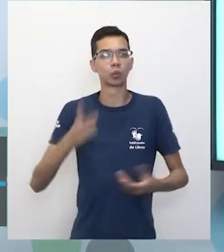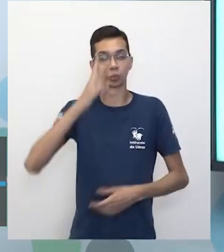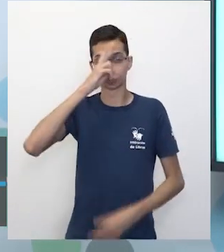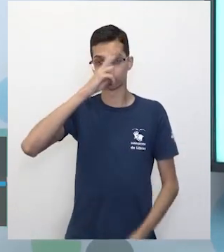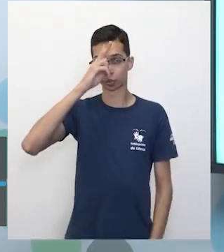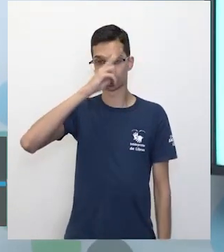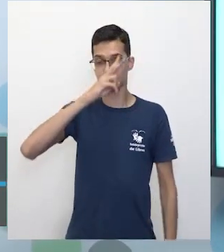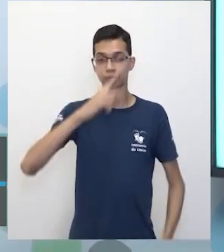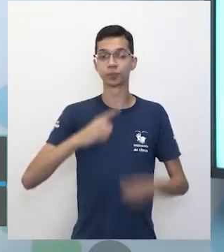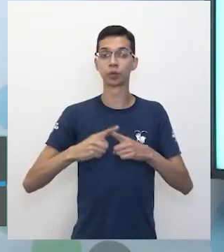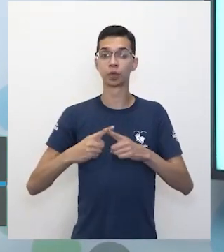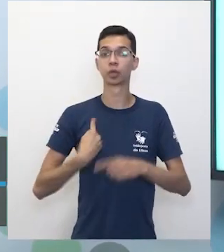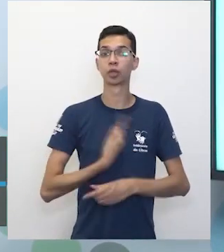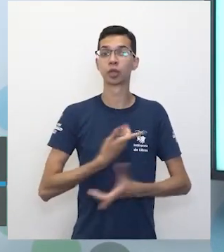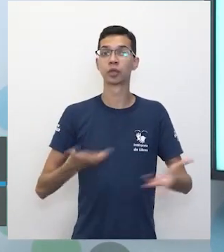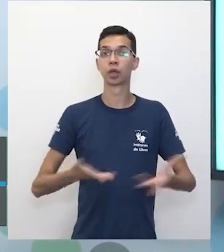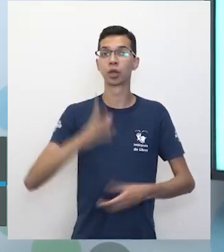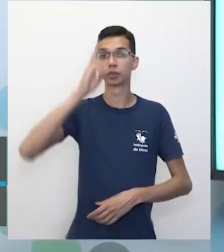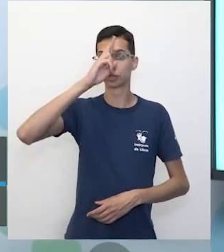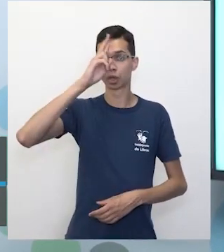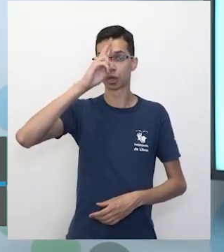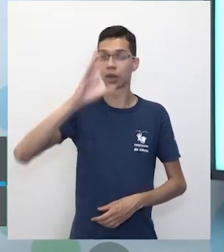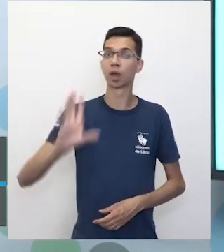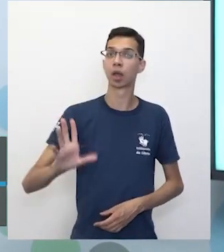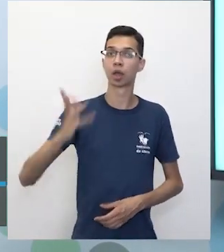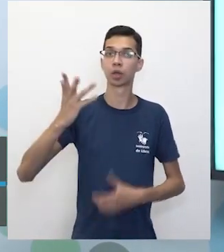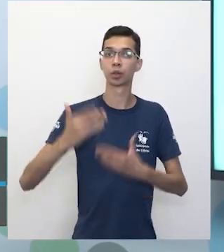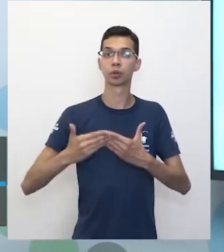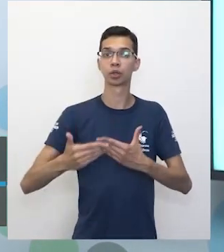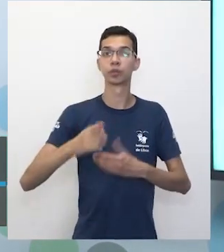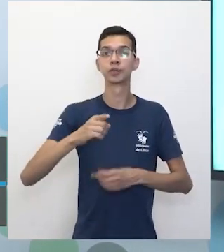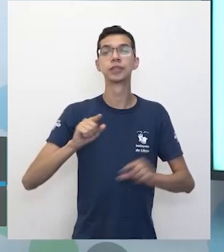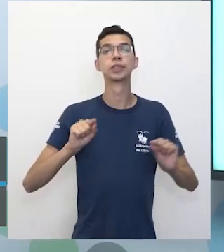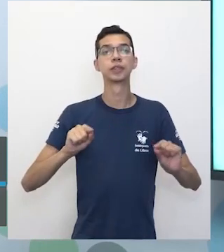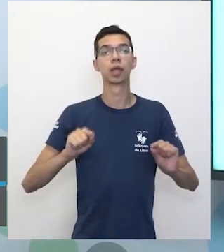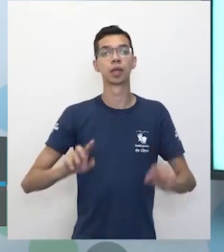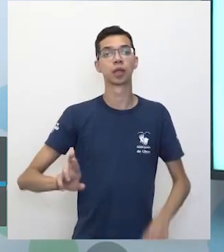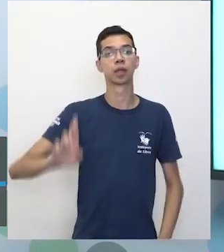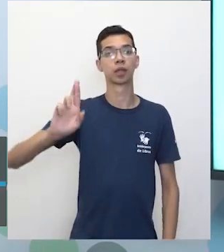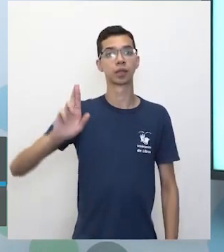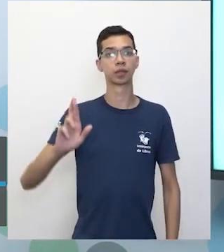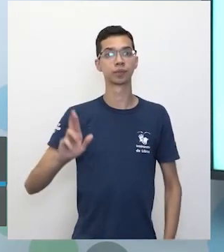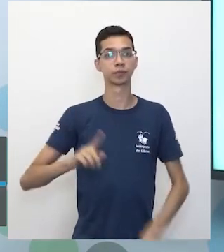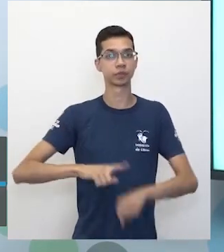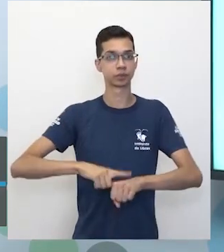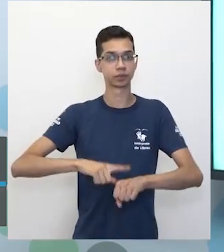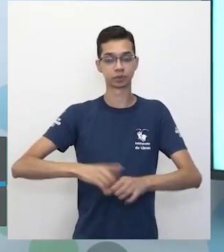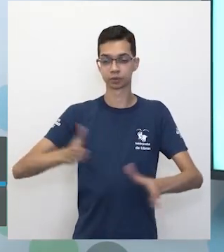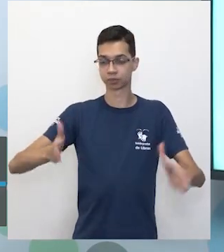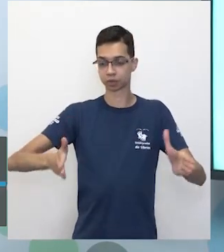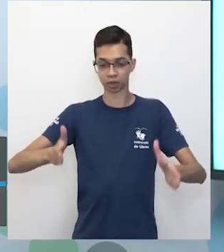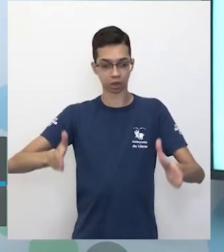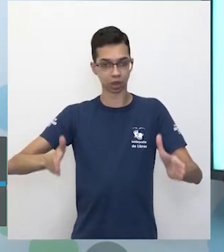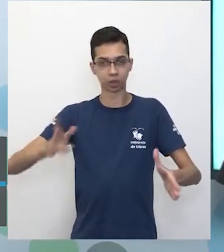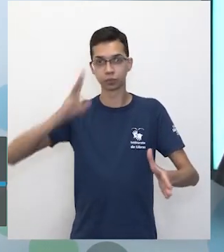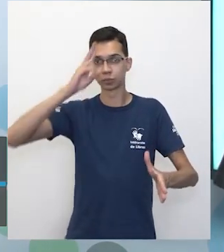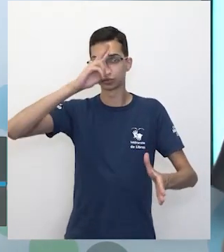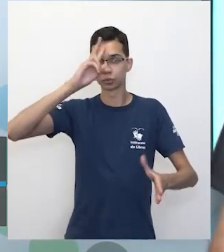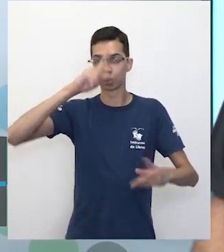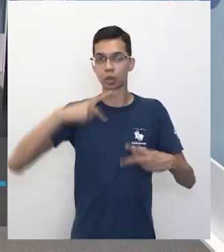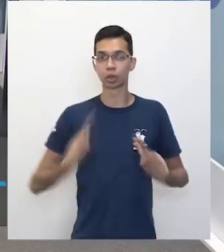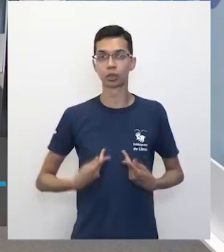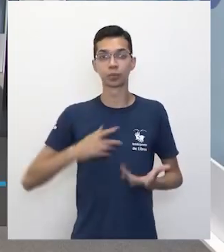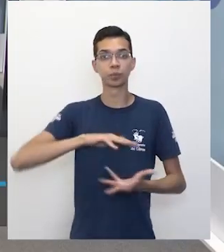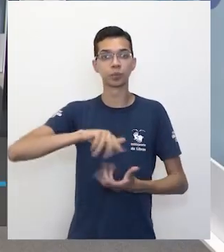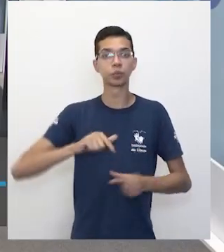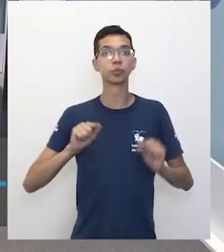chegamos no meio de uma história que está acontecendo. Quem é você nesse capítulo, nessa história do mundo, né? Na história da humanidade? Isso é bacana